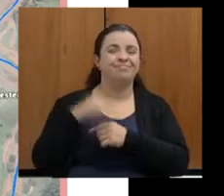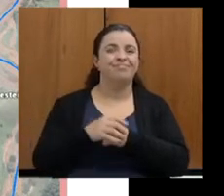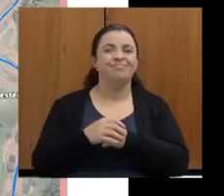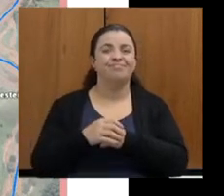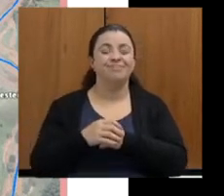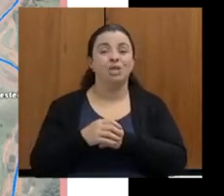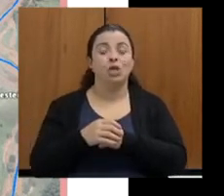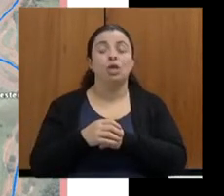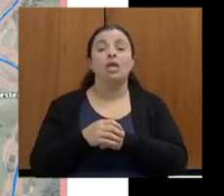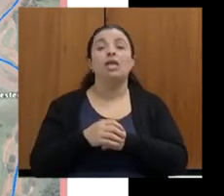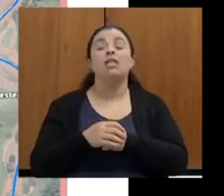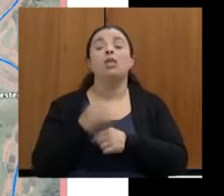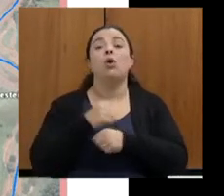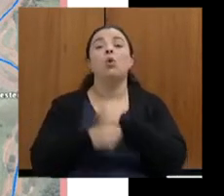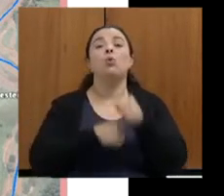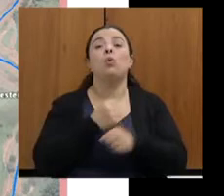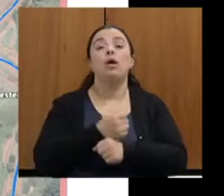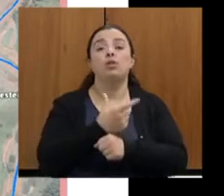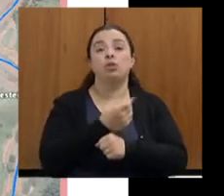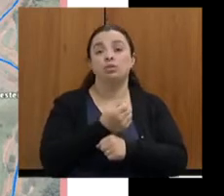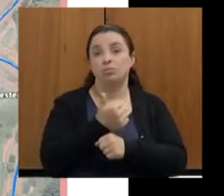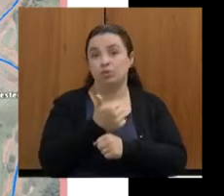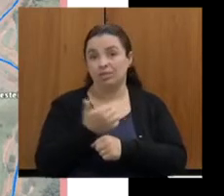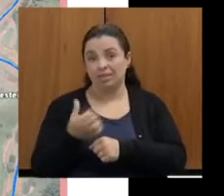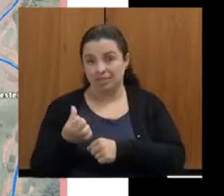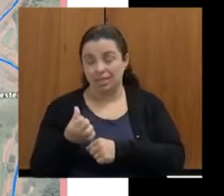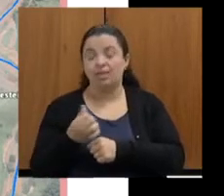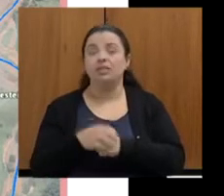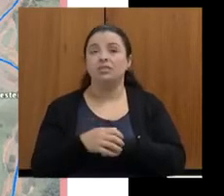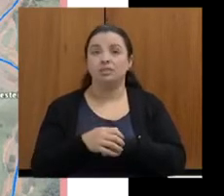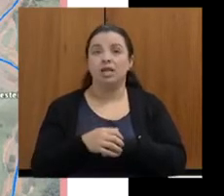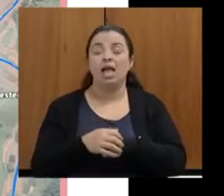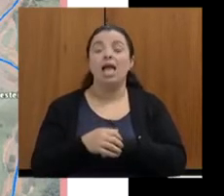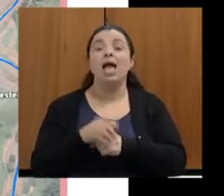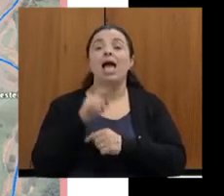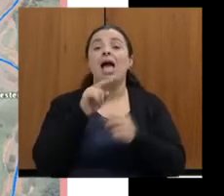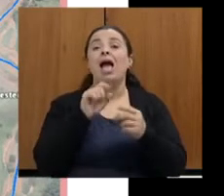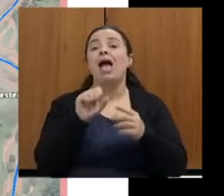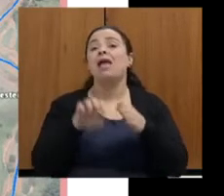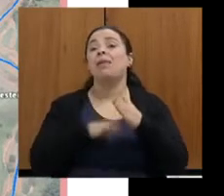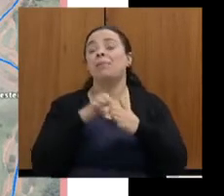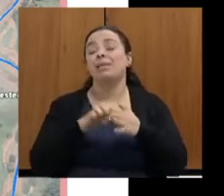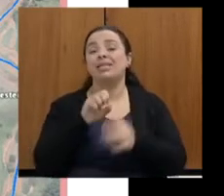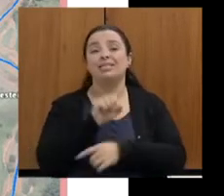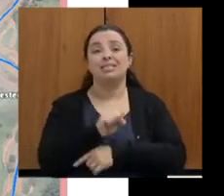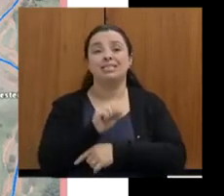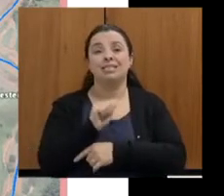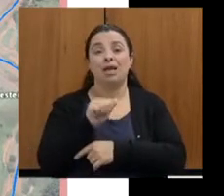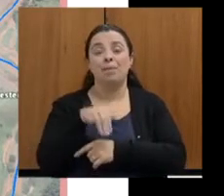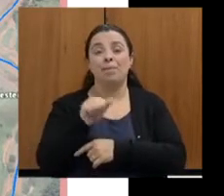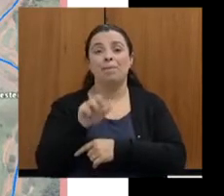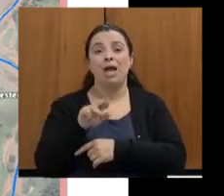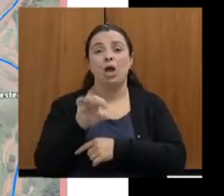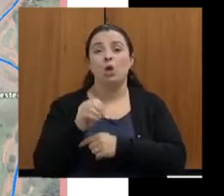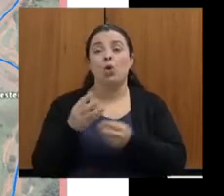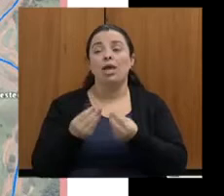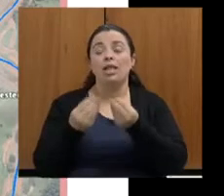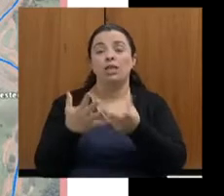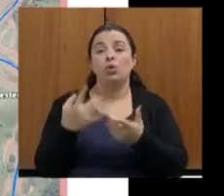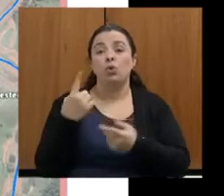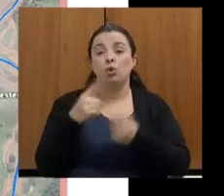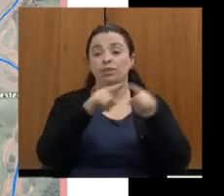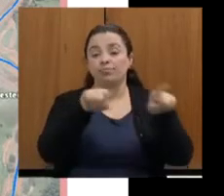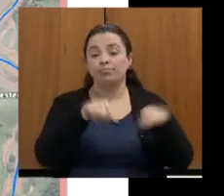é no ano de 2016 foi apresentado pela Samarco os dois terrenos para você e assentamento coletivo de